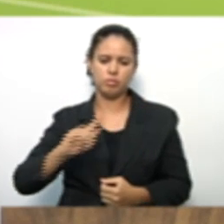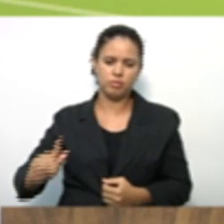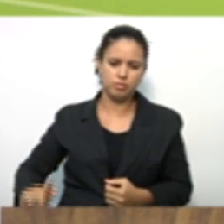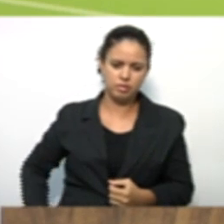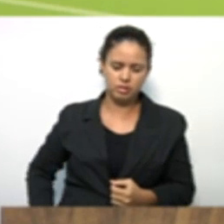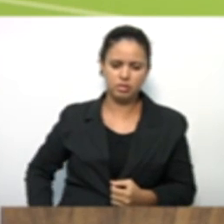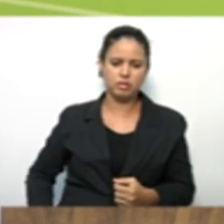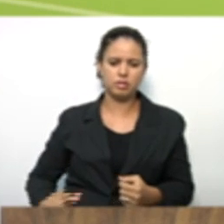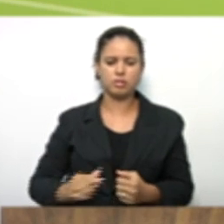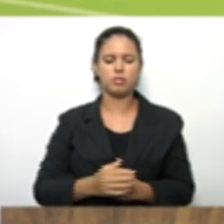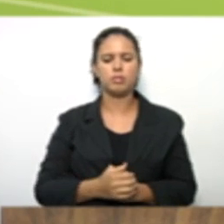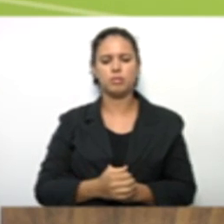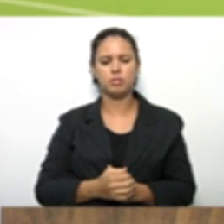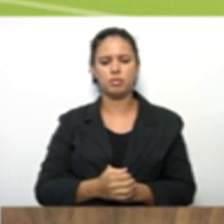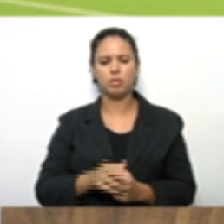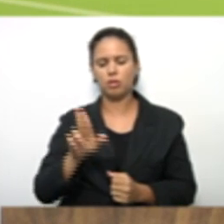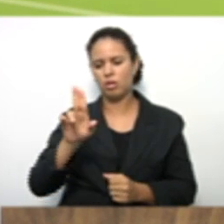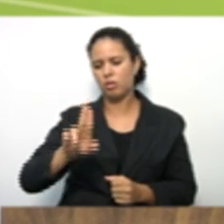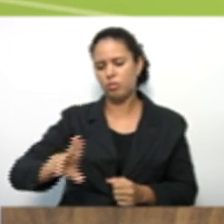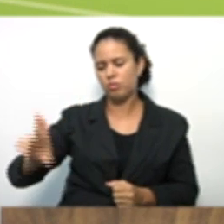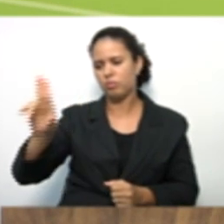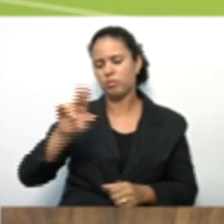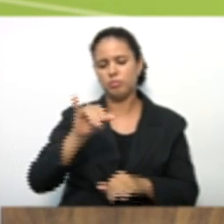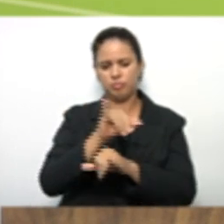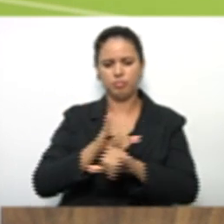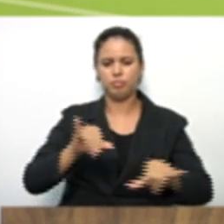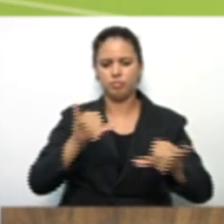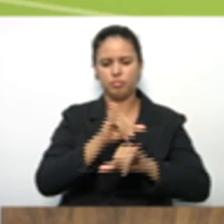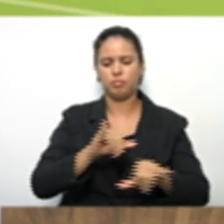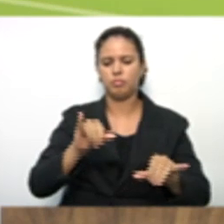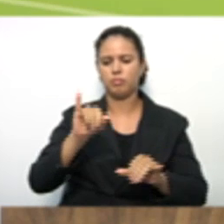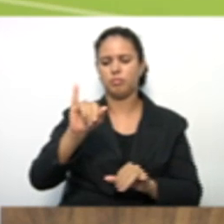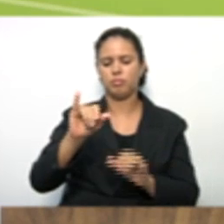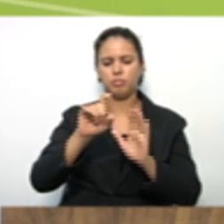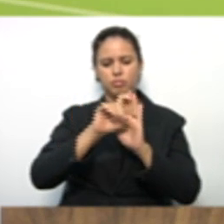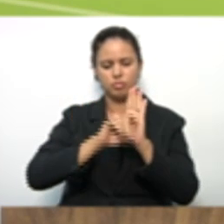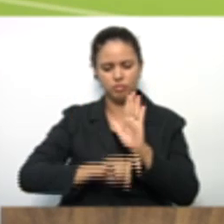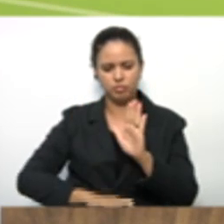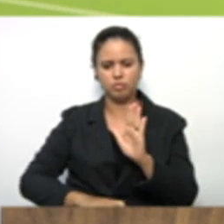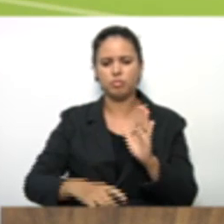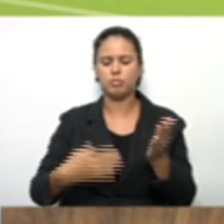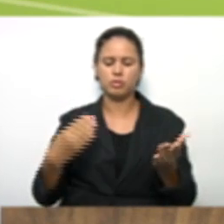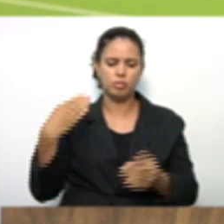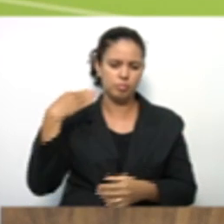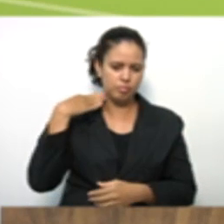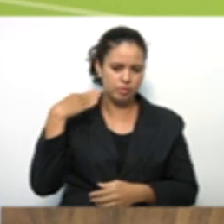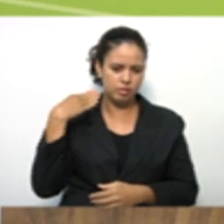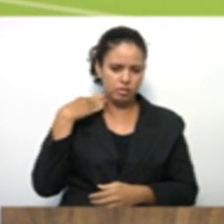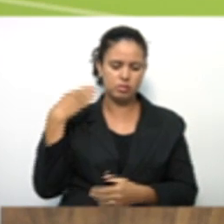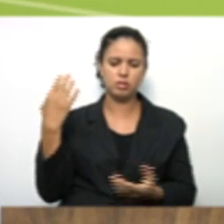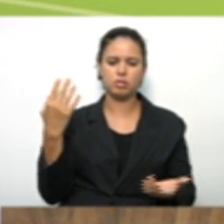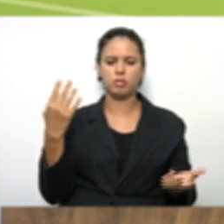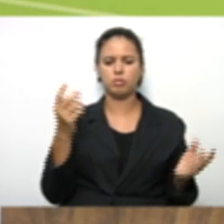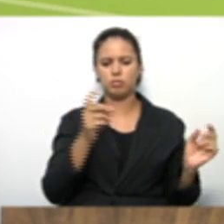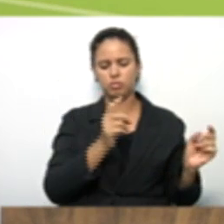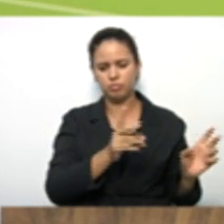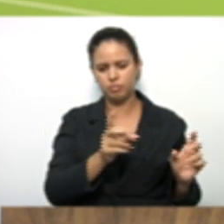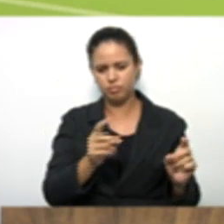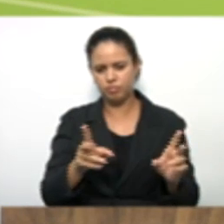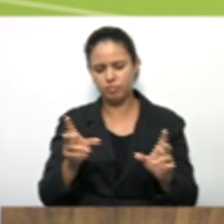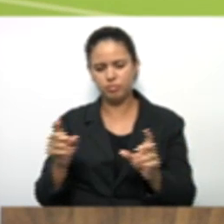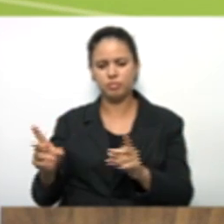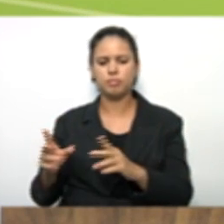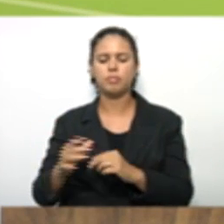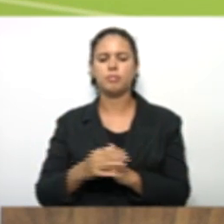governo utiliza as informações para cobrança de impostos, seus clientes, seus bancos, seus fornecedores e